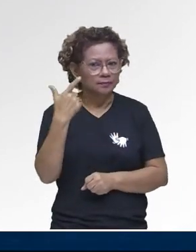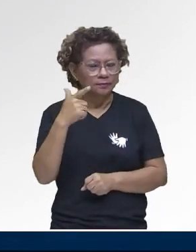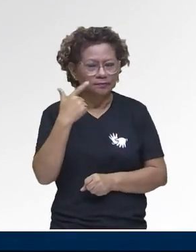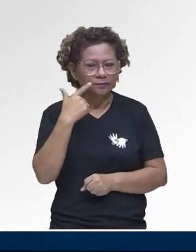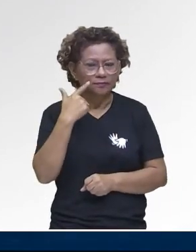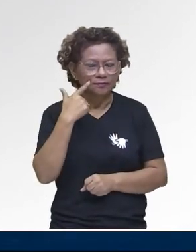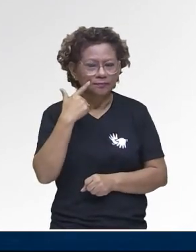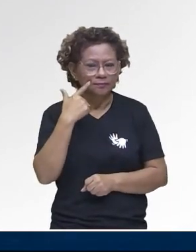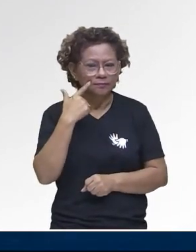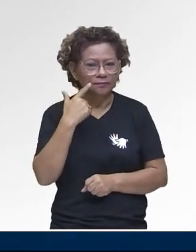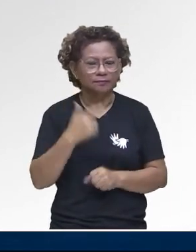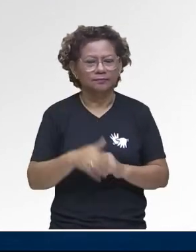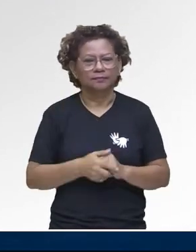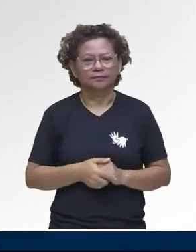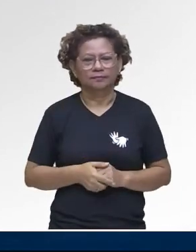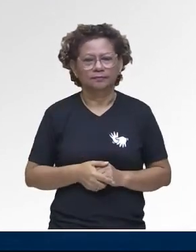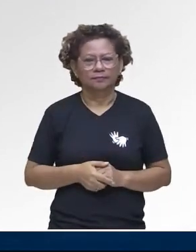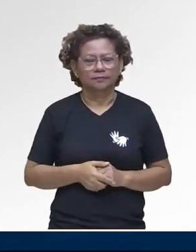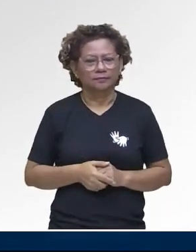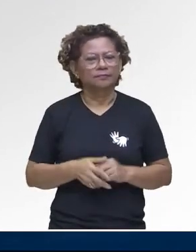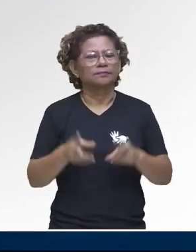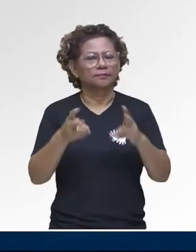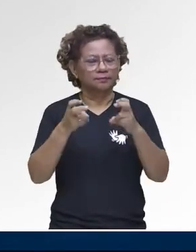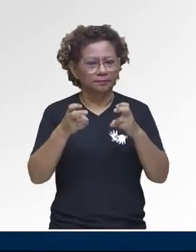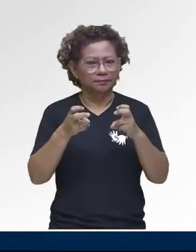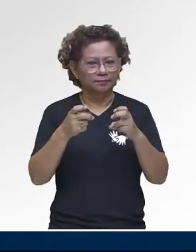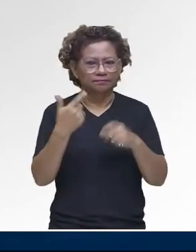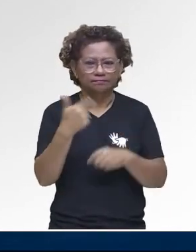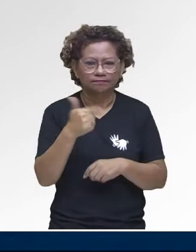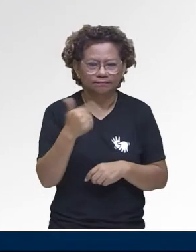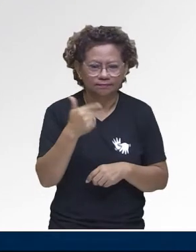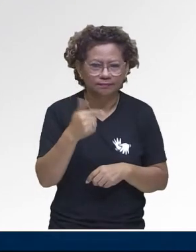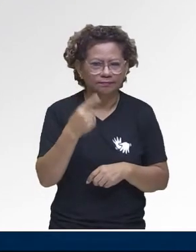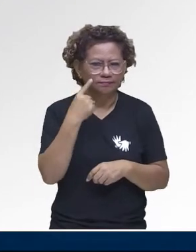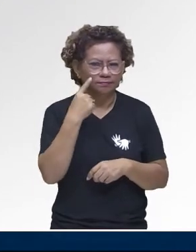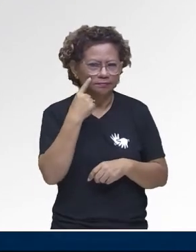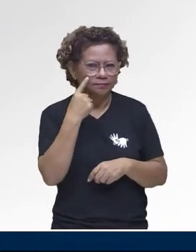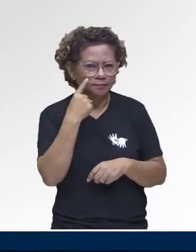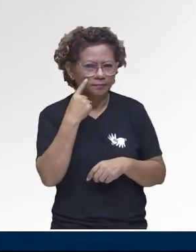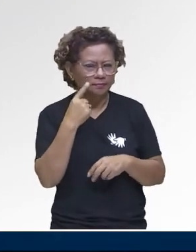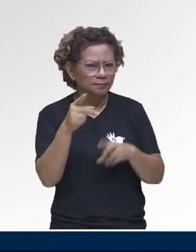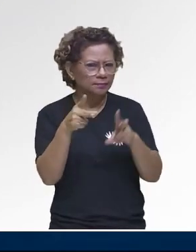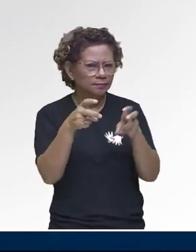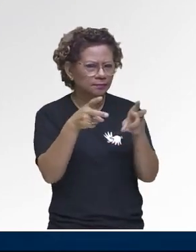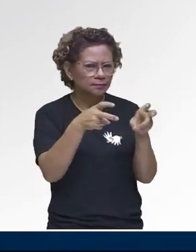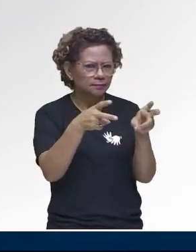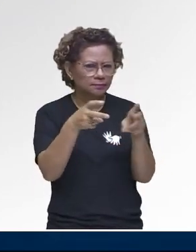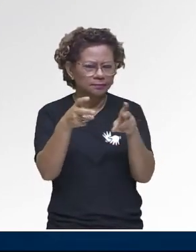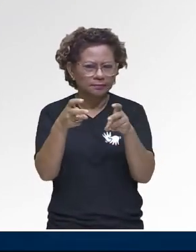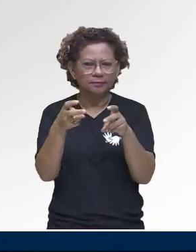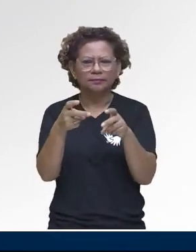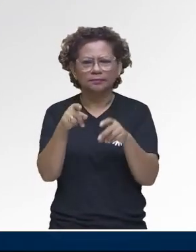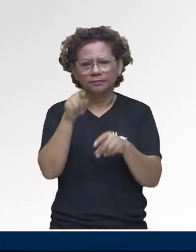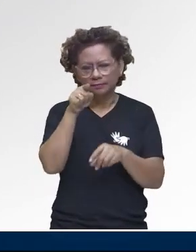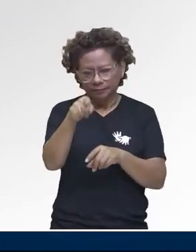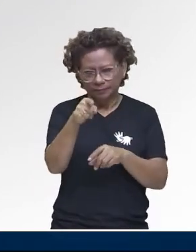de colocar números um embaixo do outro nas casas decimais, podem ser diferentes, como a gente viu, não tem problema, é só complementar